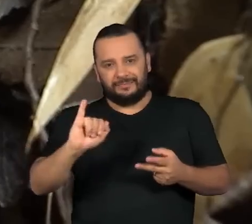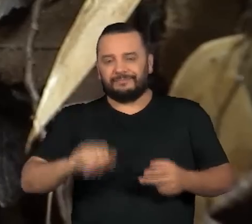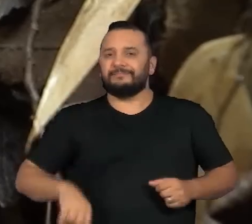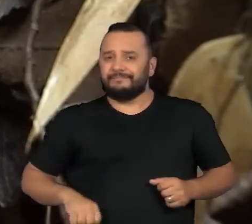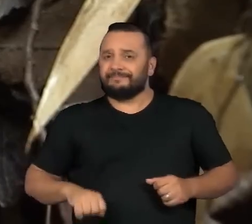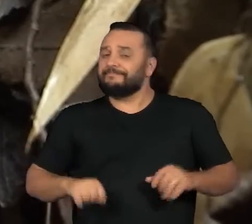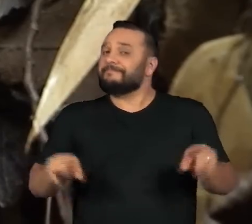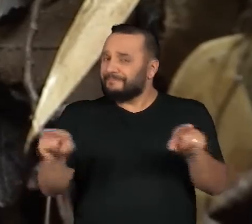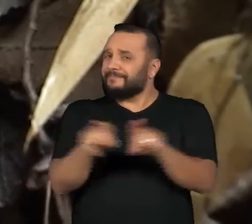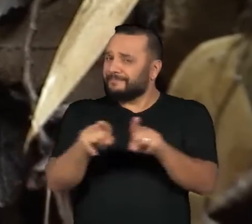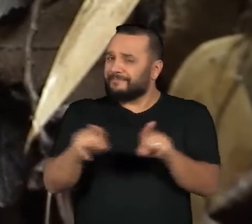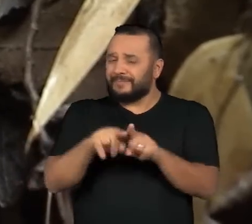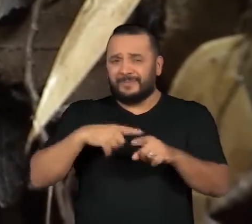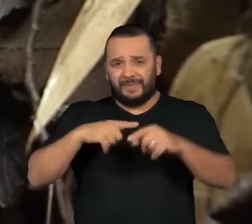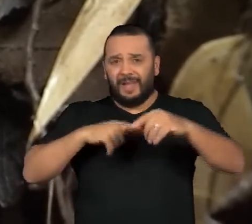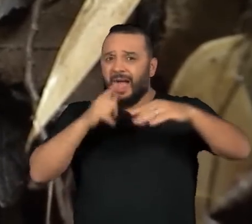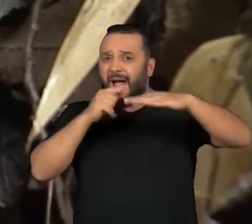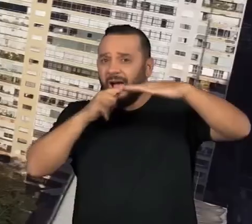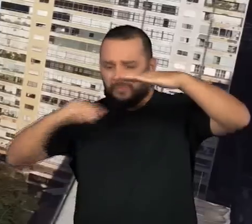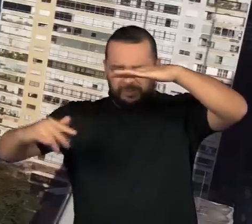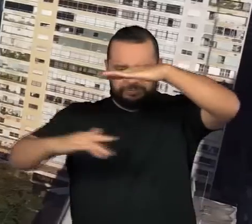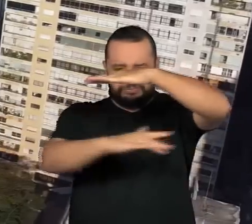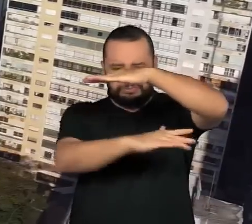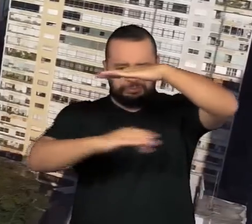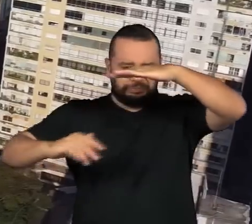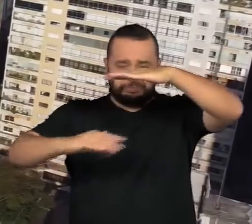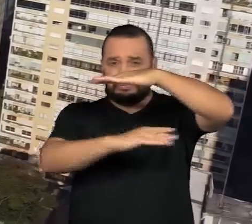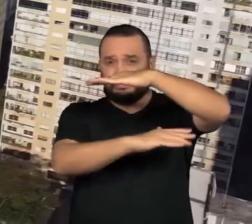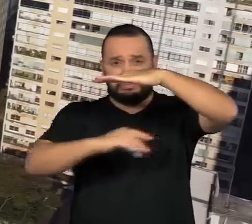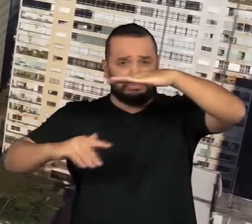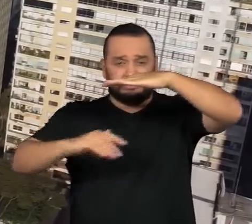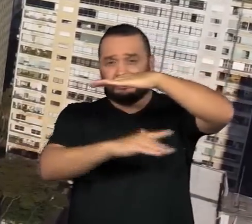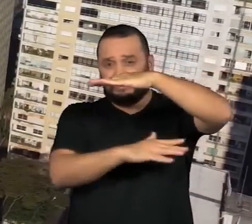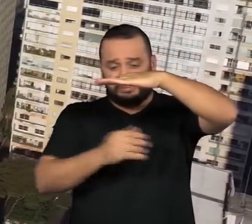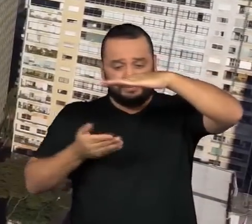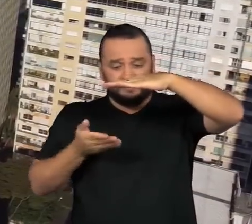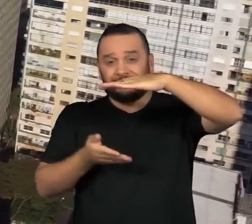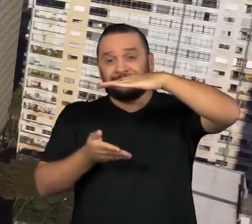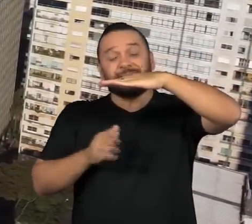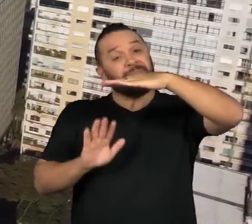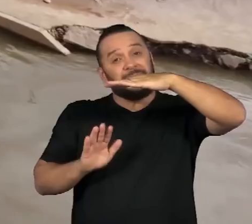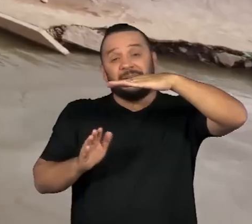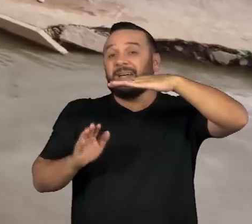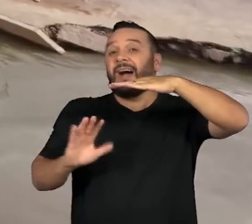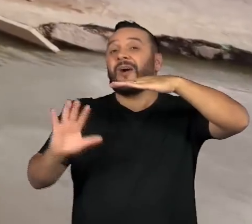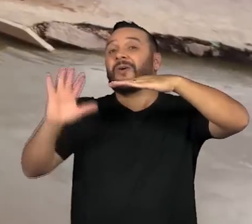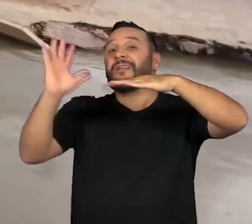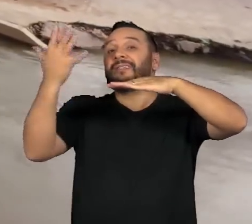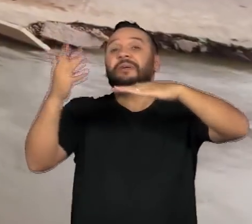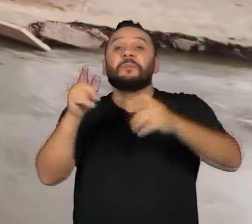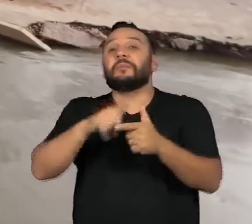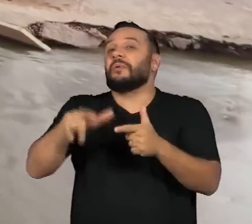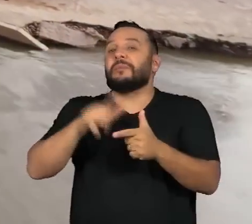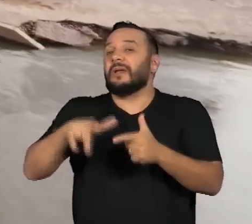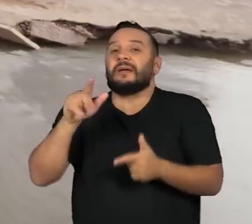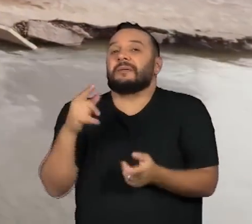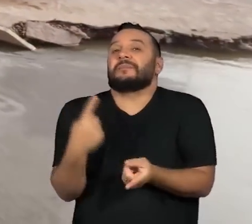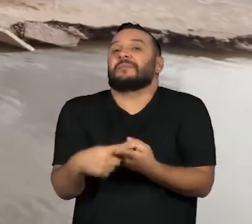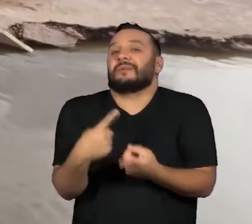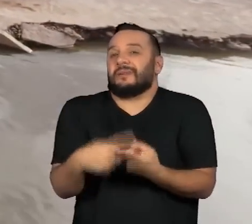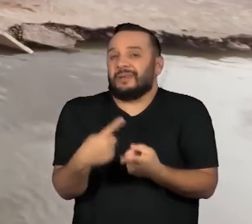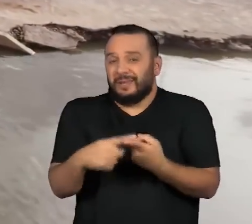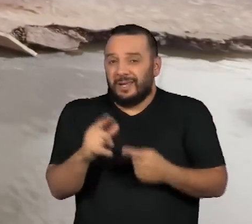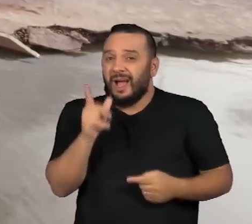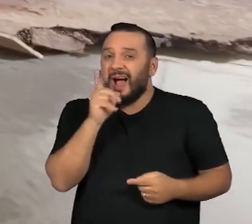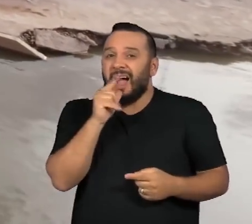A riqueza hídrica que possibilitou o estabelecimento da cidade virou um problema, à medida em que as águas se